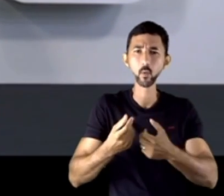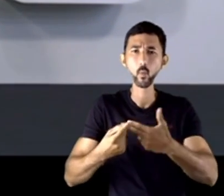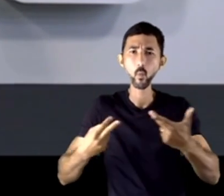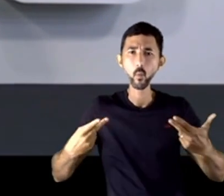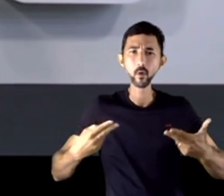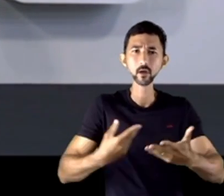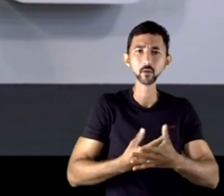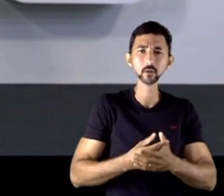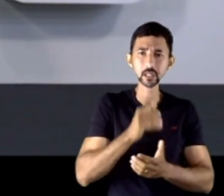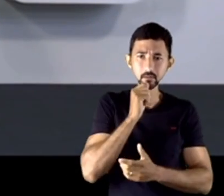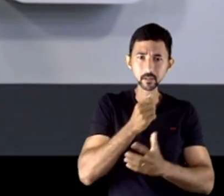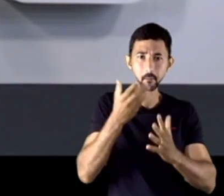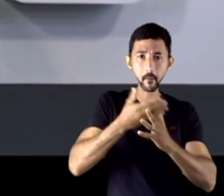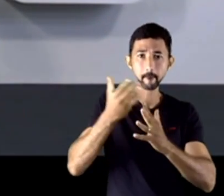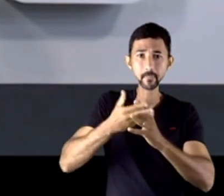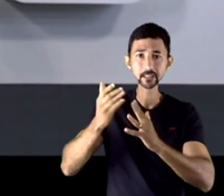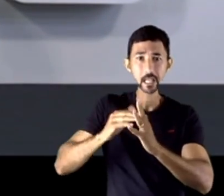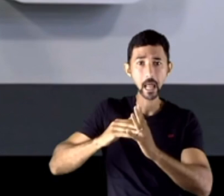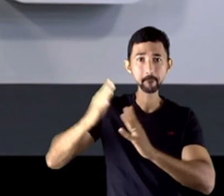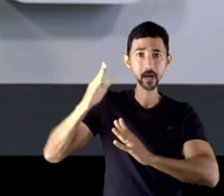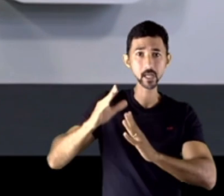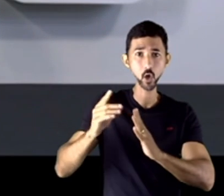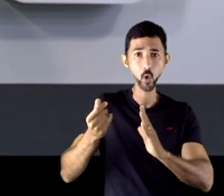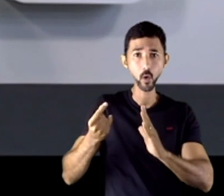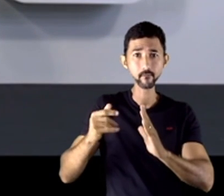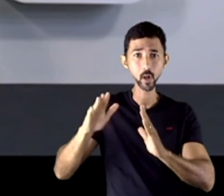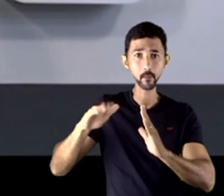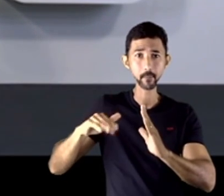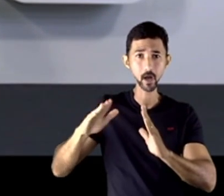quanto maior a parcela, menor o valor